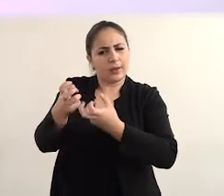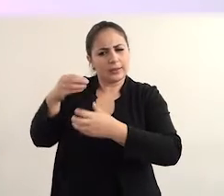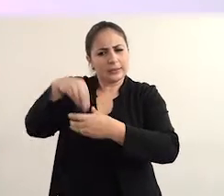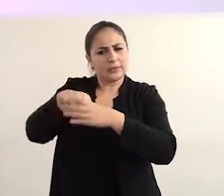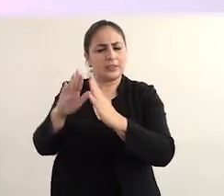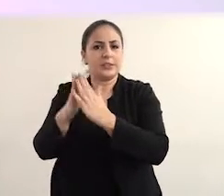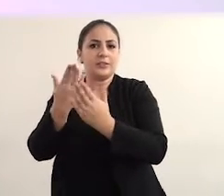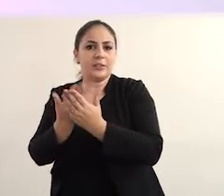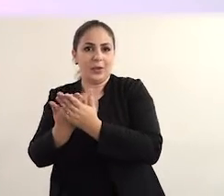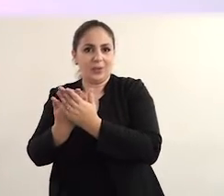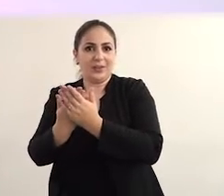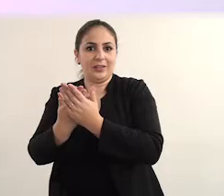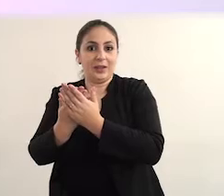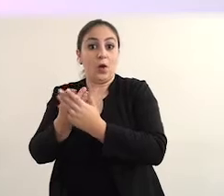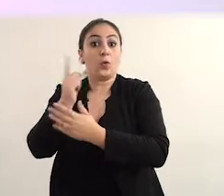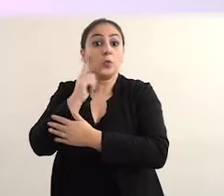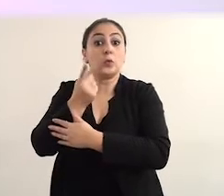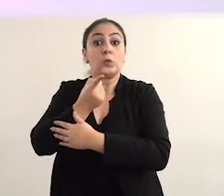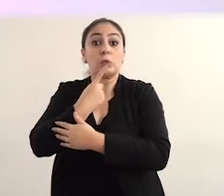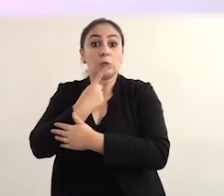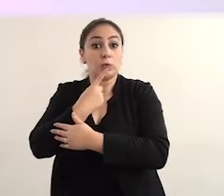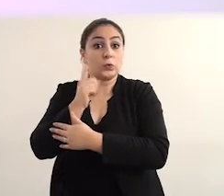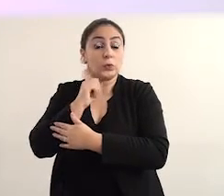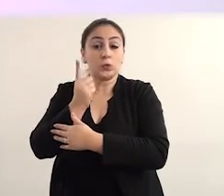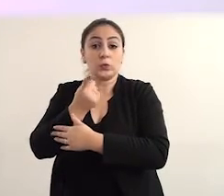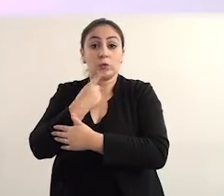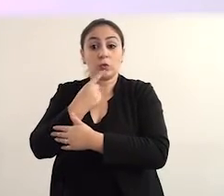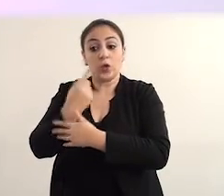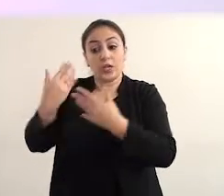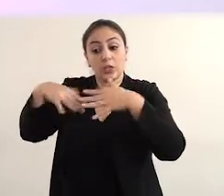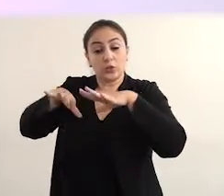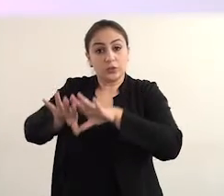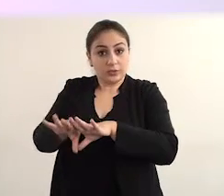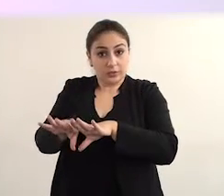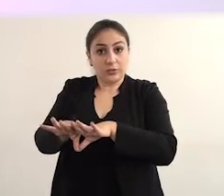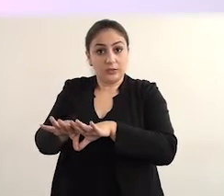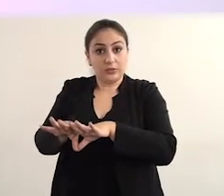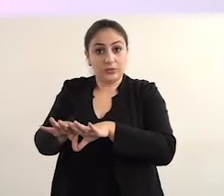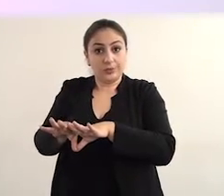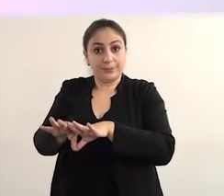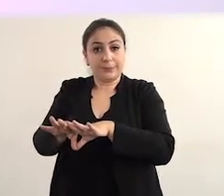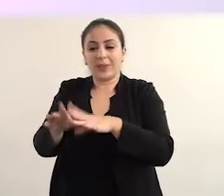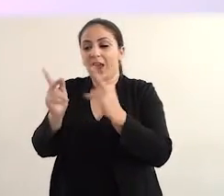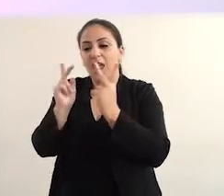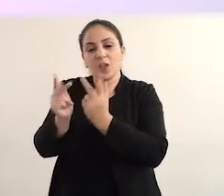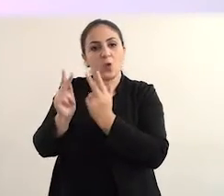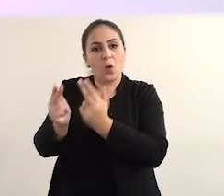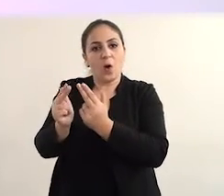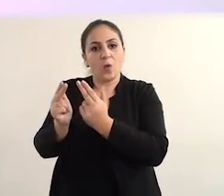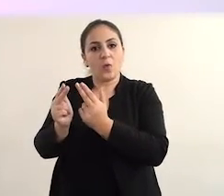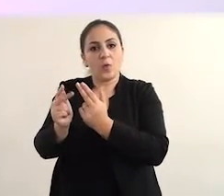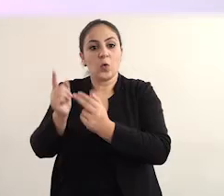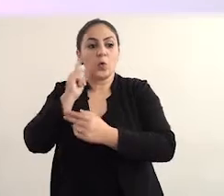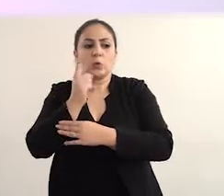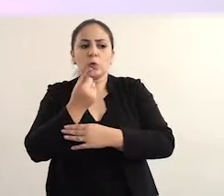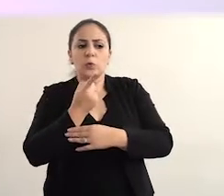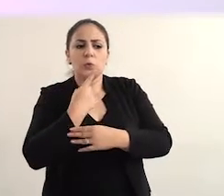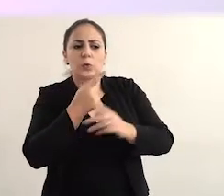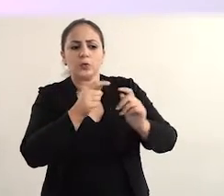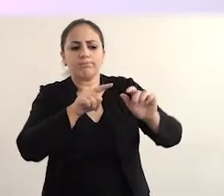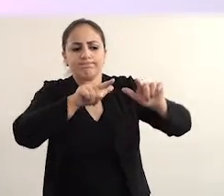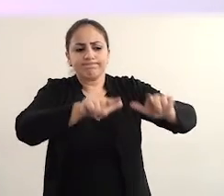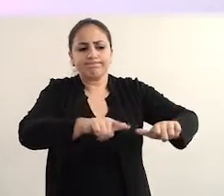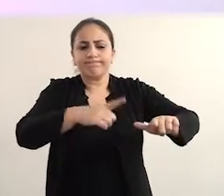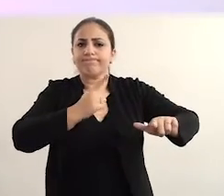escola, né, a gente coloca o surdo colocar na inclusão, na perspectiva da inclusão, é o mesmo que colocar o surdo numa condição